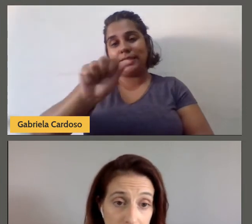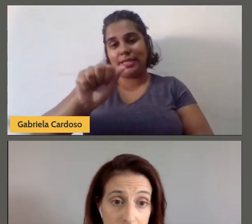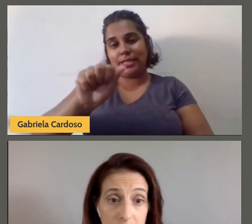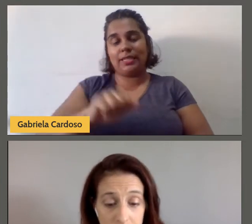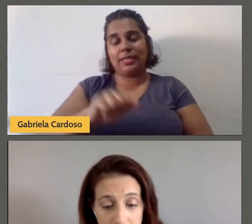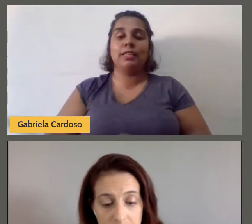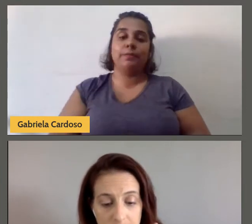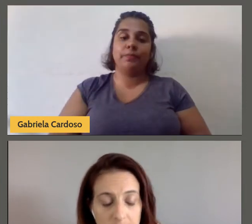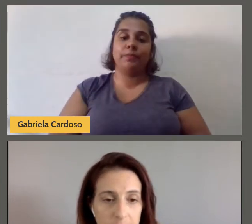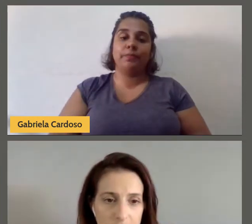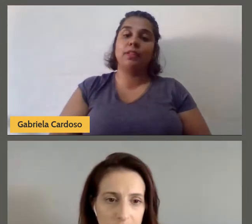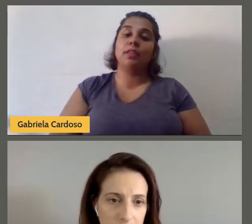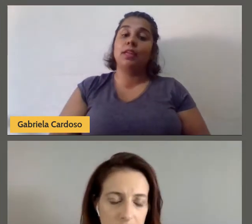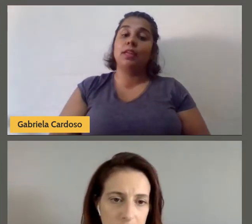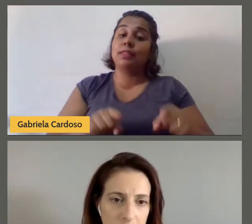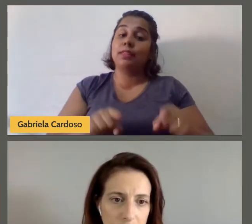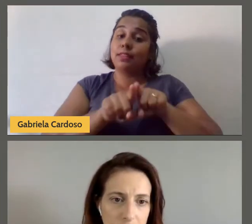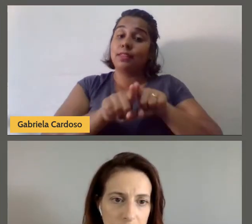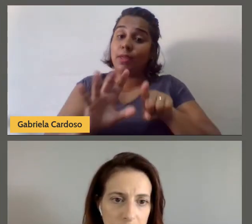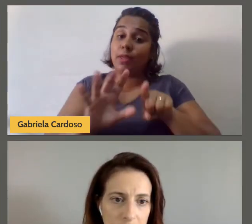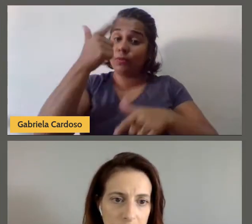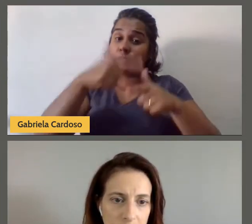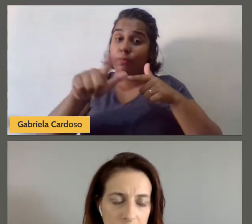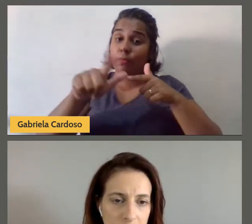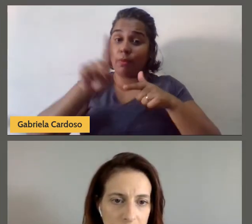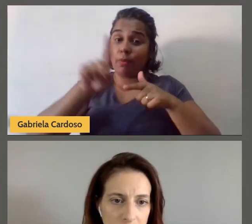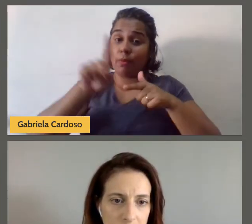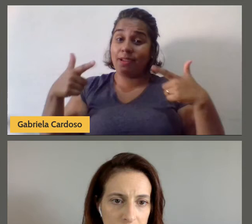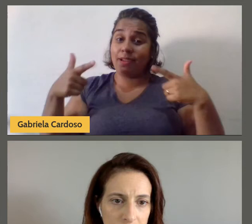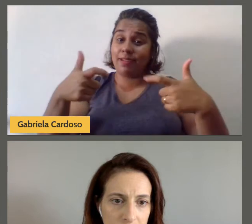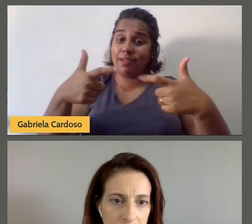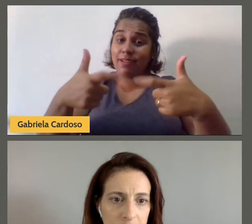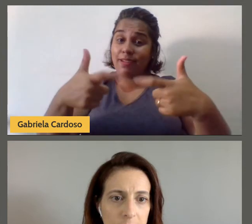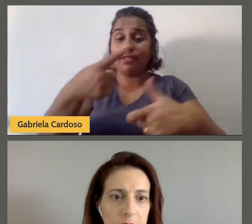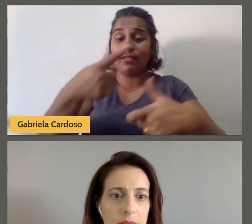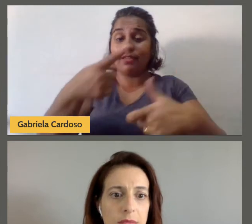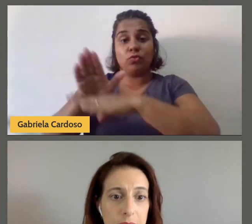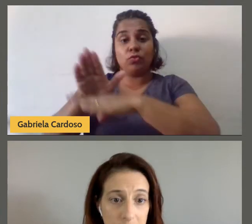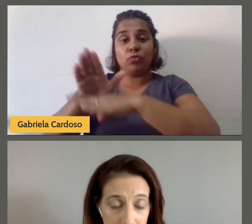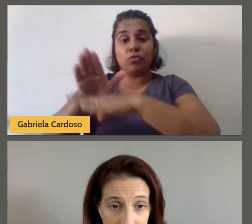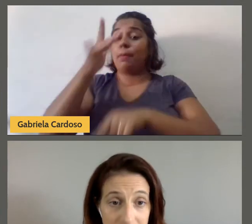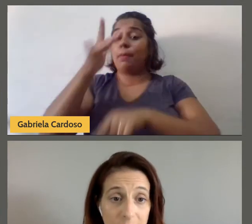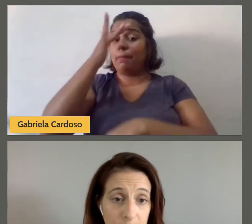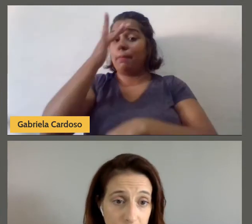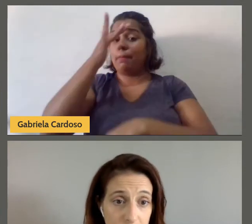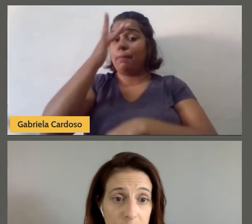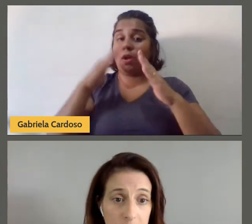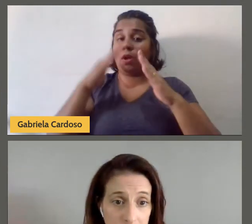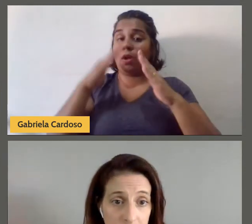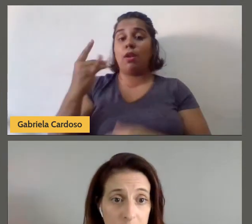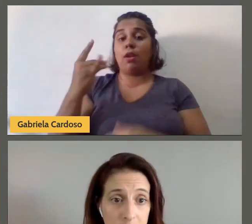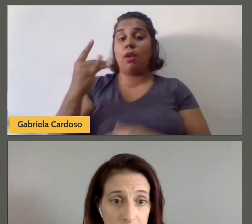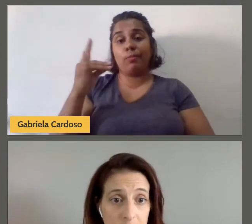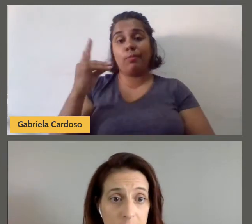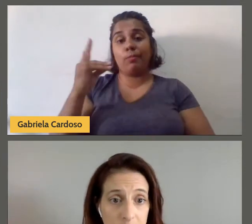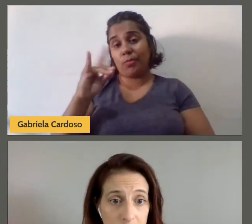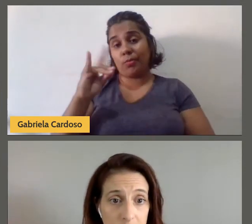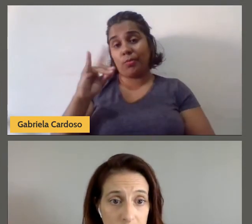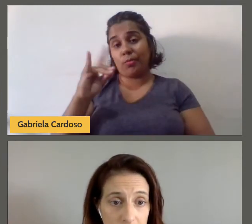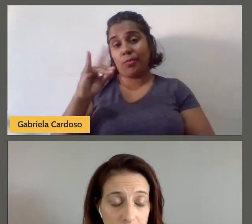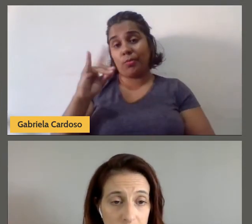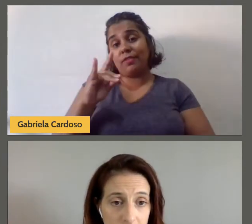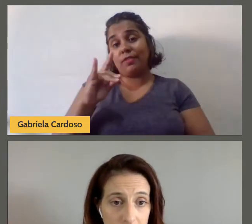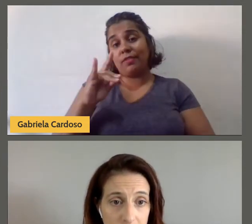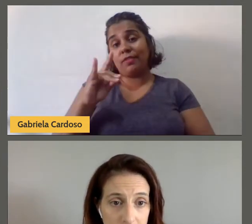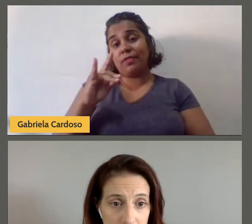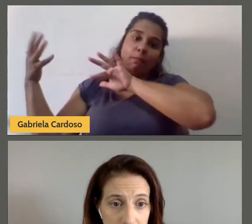que gerou um fluxo mais intenso, bolivianos, né, que estão aqui super próximos a gente, e a gente tem muito